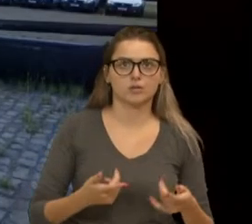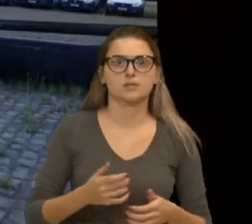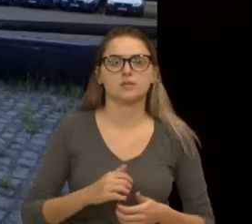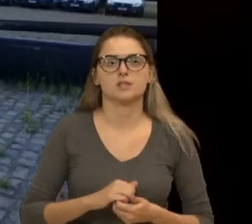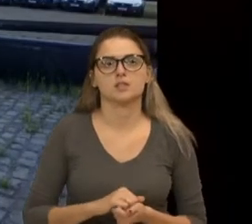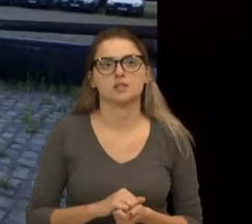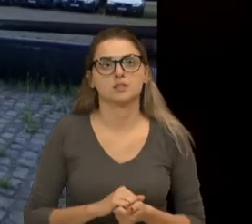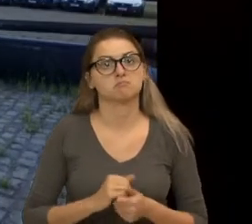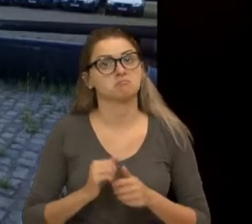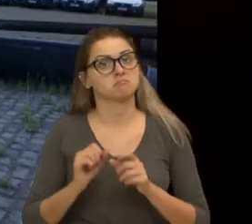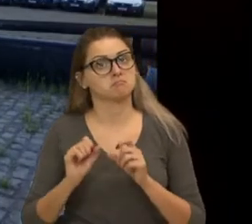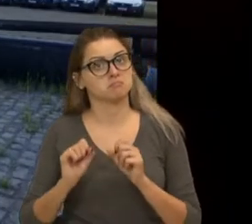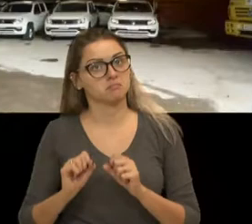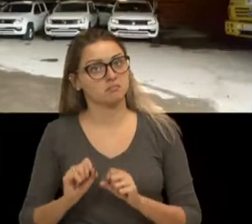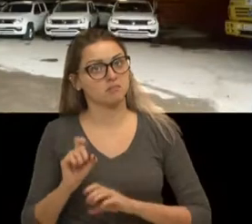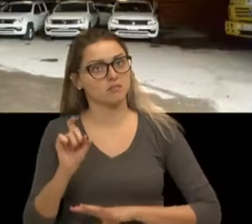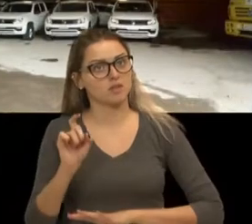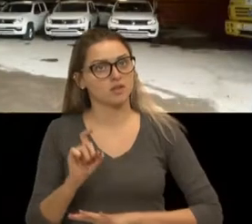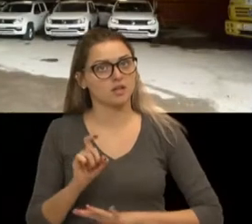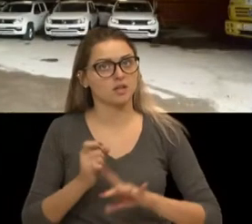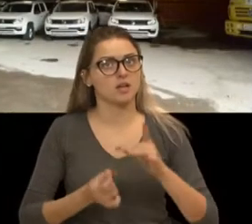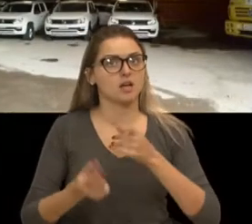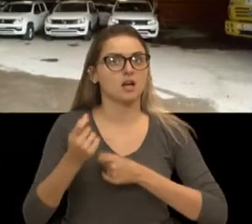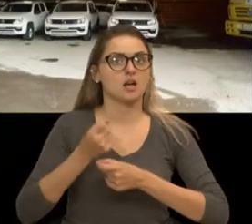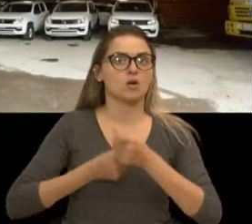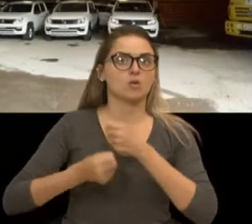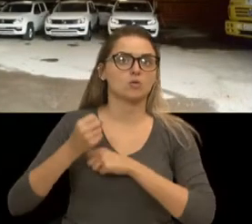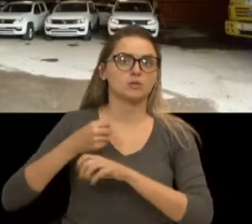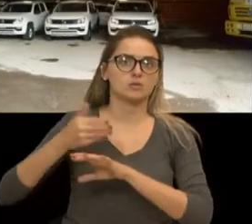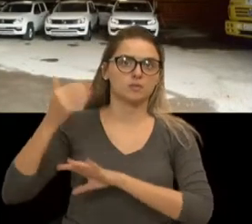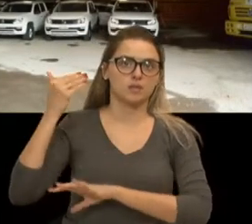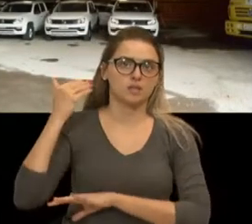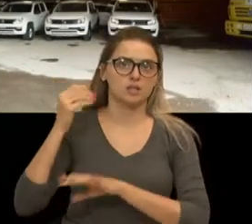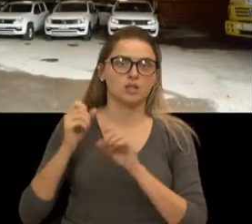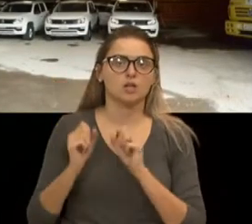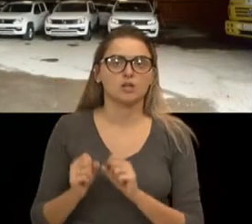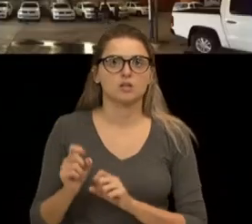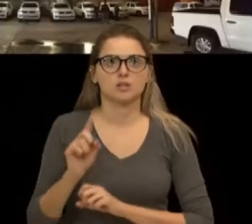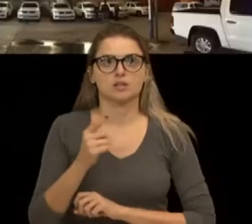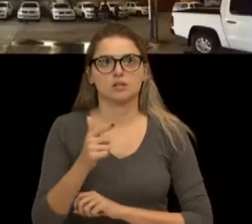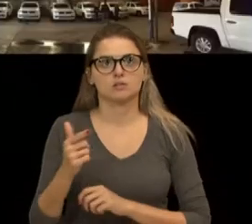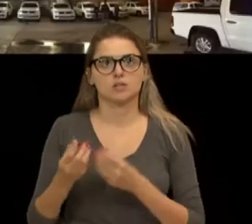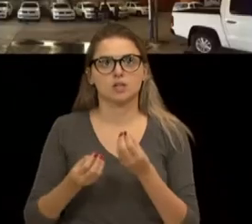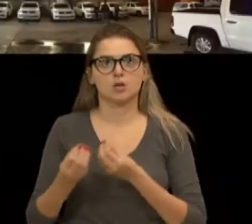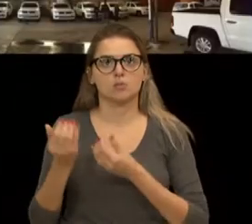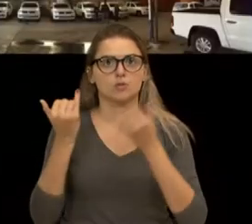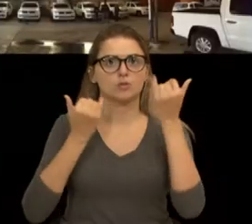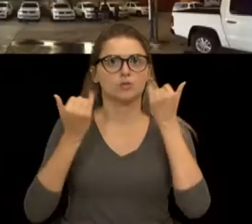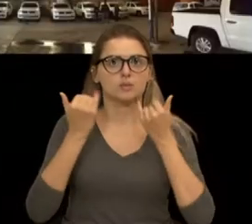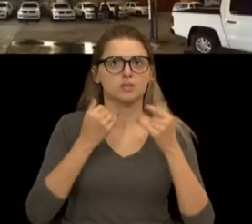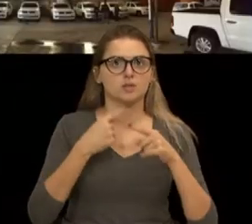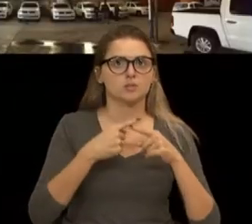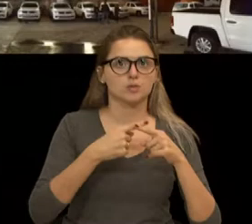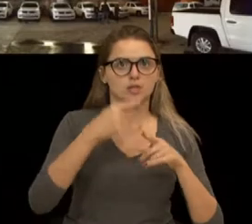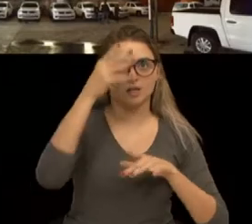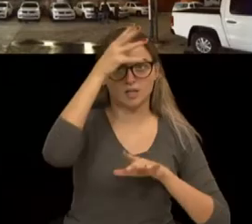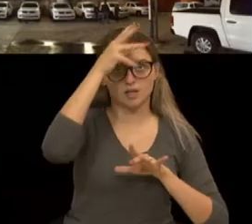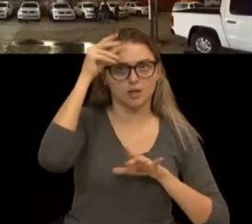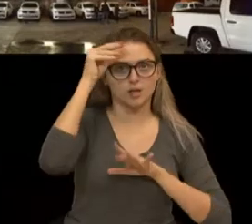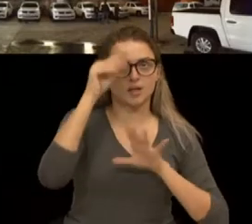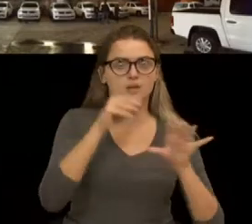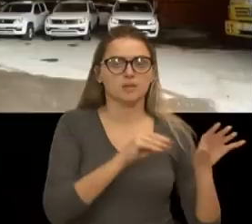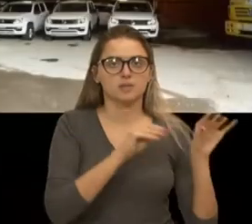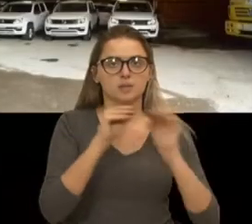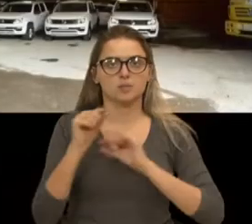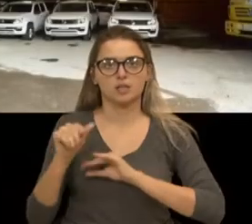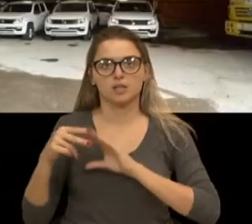Então, de repente, alguns anos atrás a gente dizia assim, bah, mas não dá para trazer todas essas informações, senão a prefeitura tem que vir para cá. E